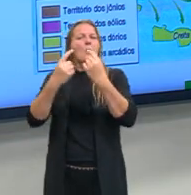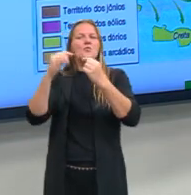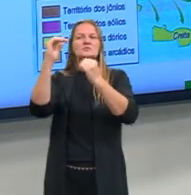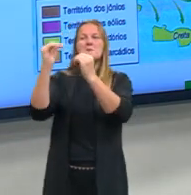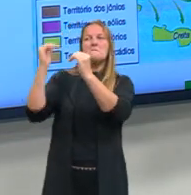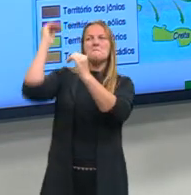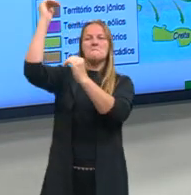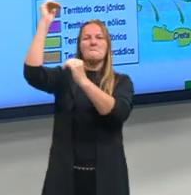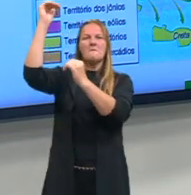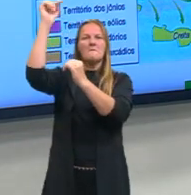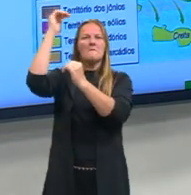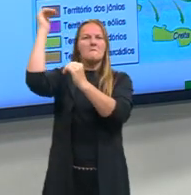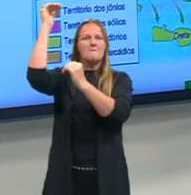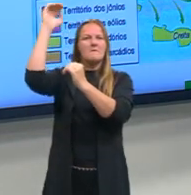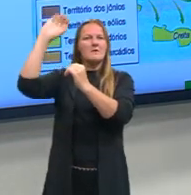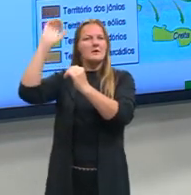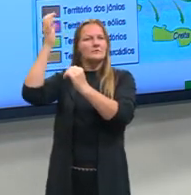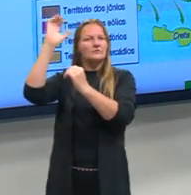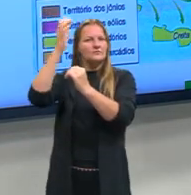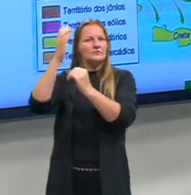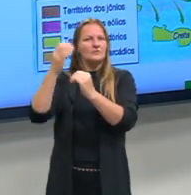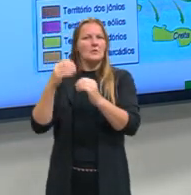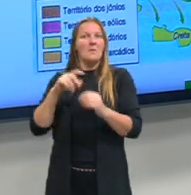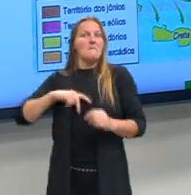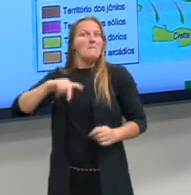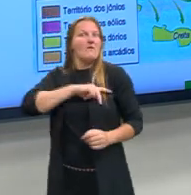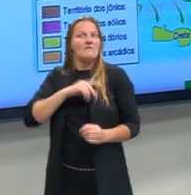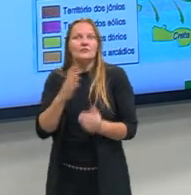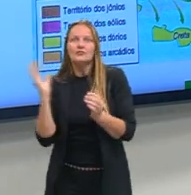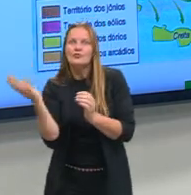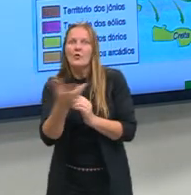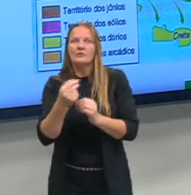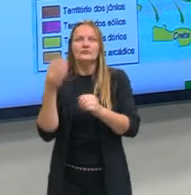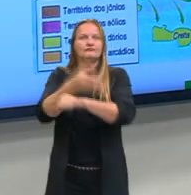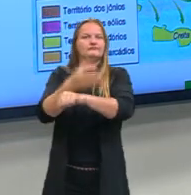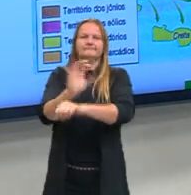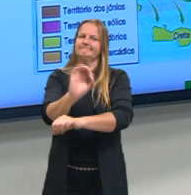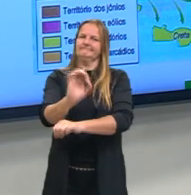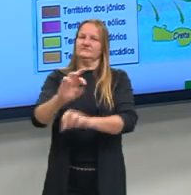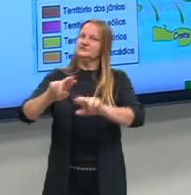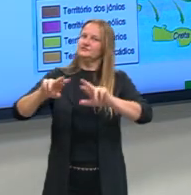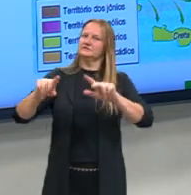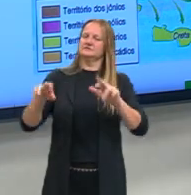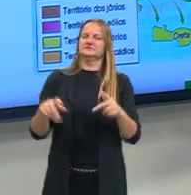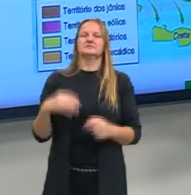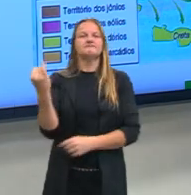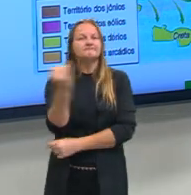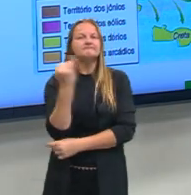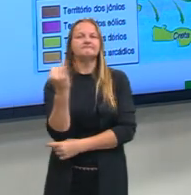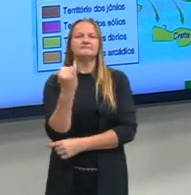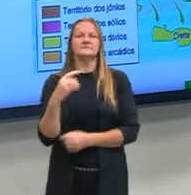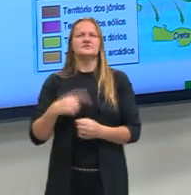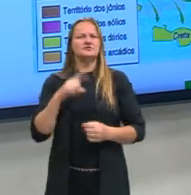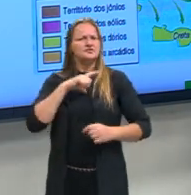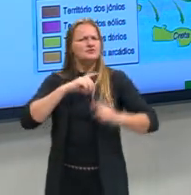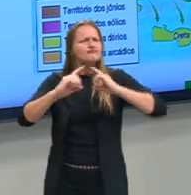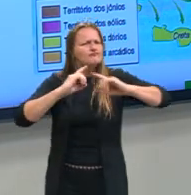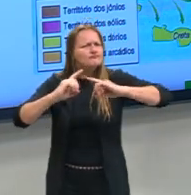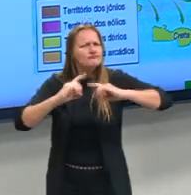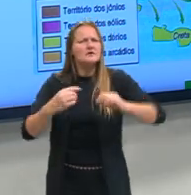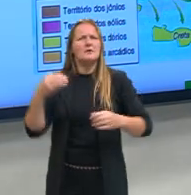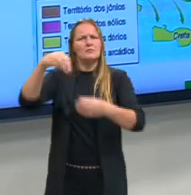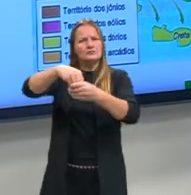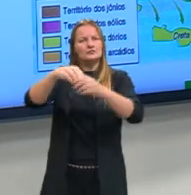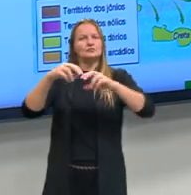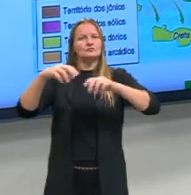não era toda a população que eu vou dar decisões mas foi algo bem interessante algo bem importante havia essa discussão em